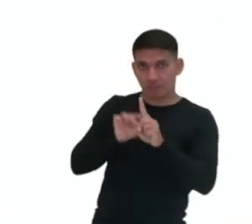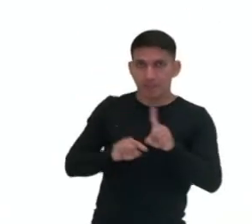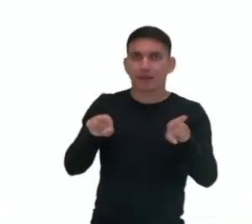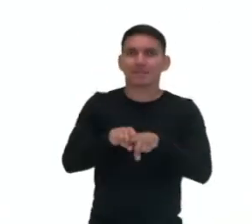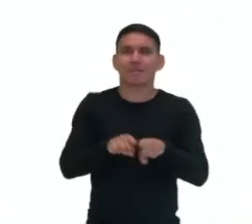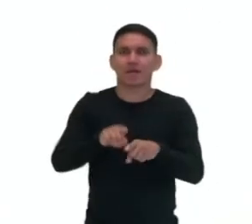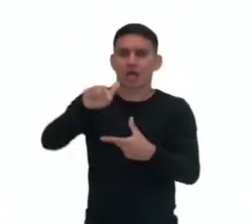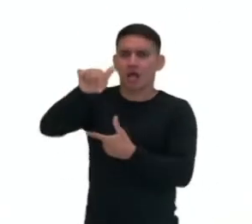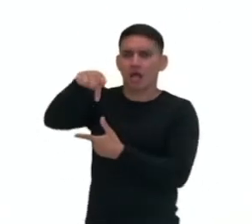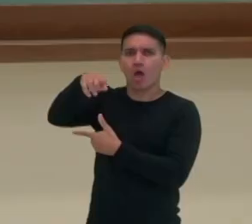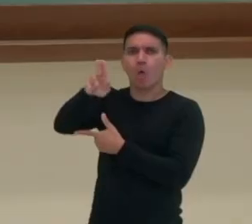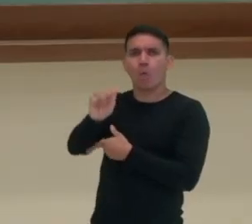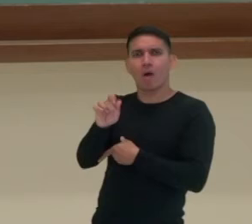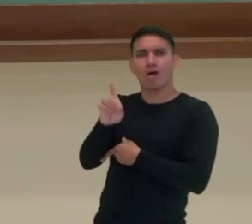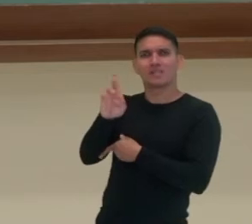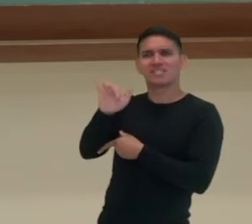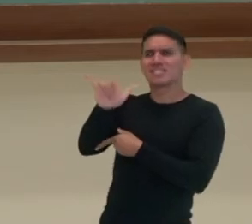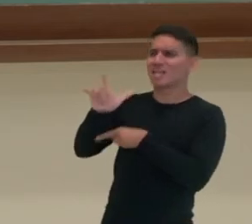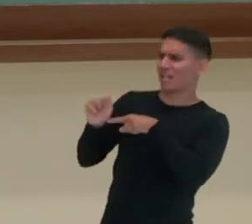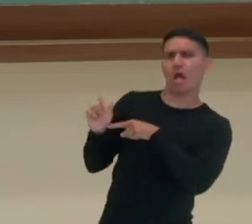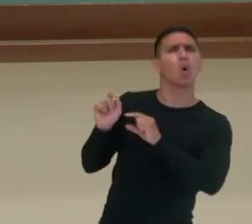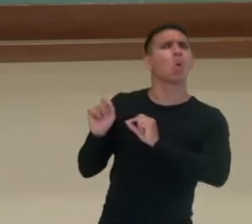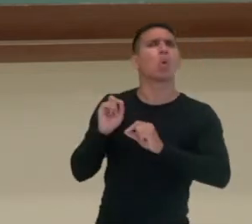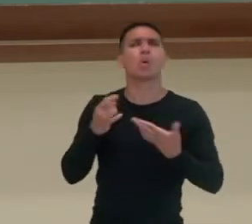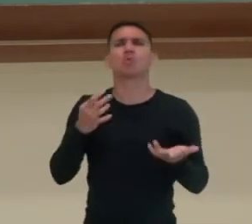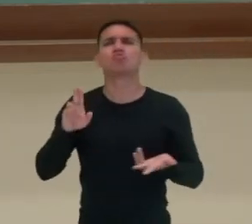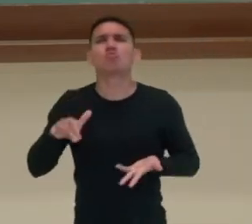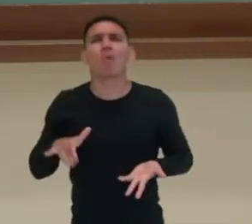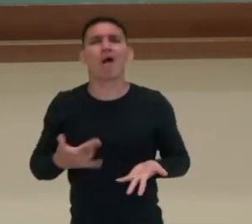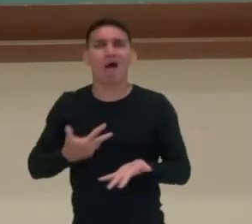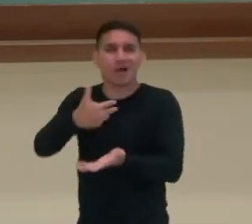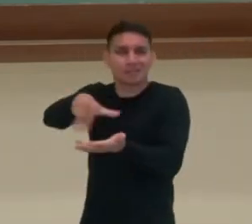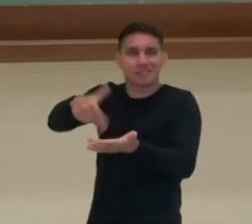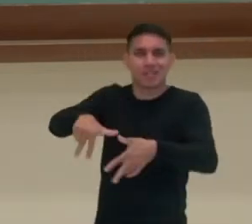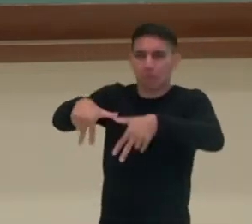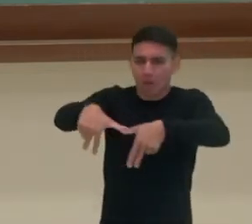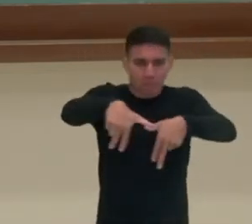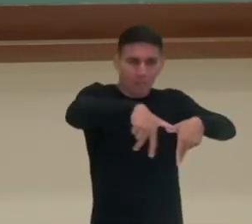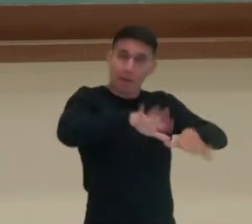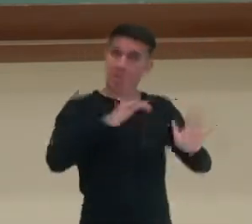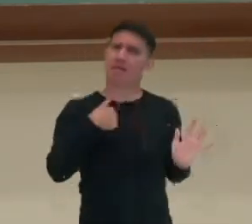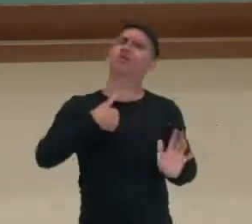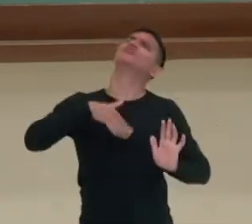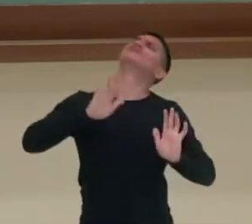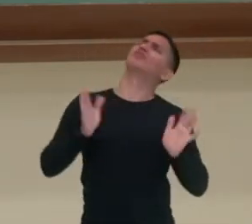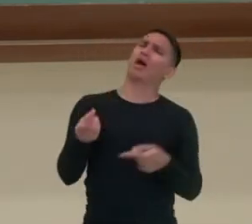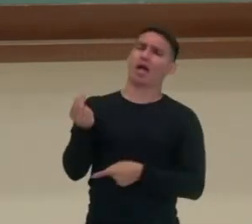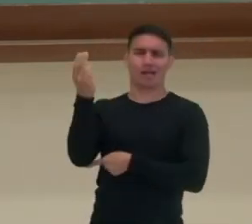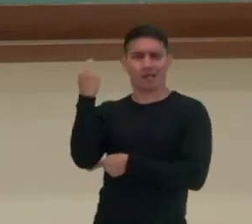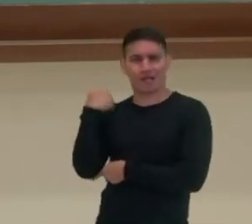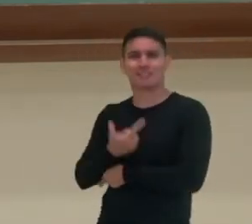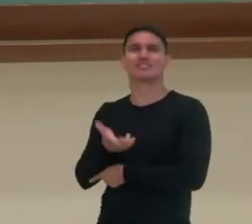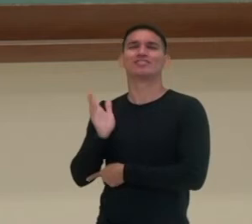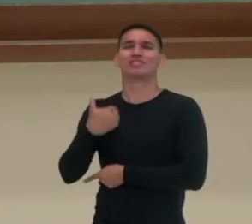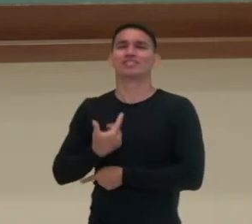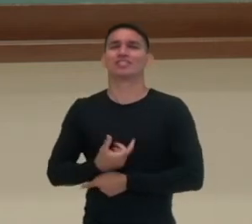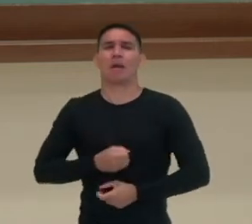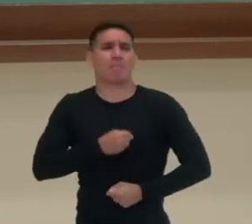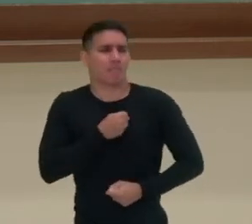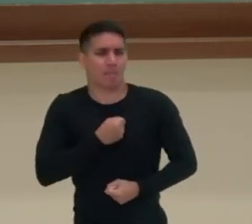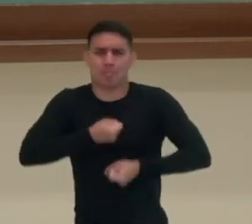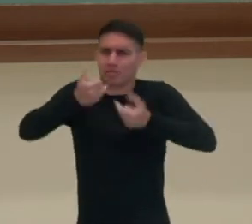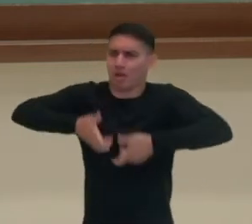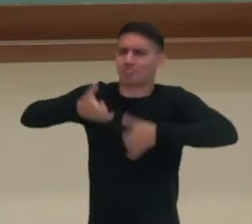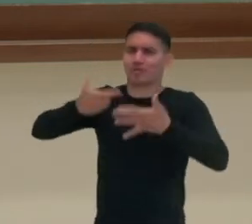quadrilhas. Quem nunca dançou uma quadrilha? Eu, por exemplo, já dancei, já narrei, e como